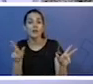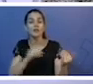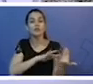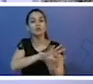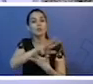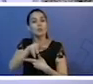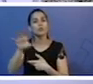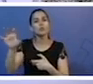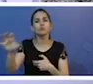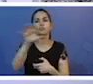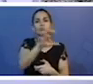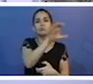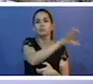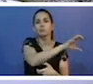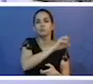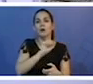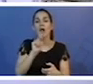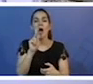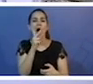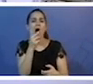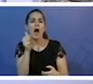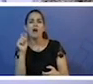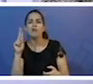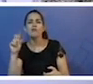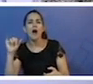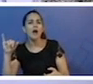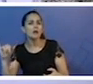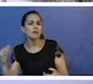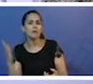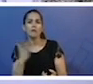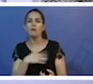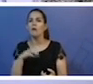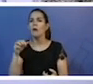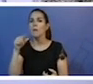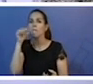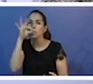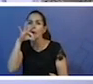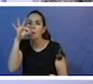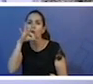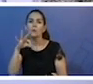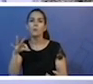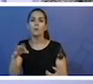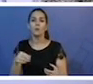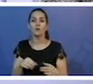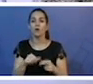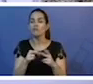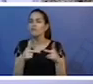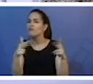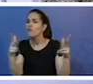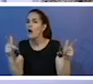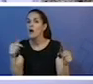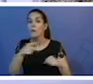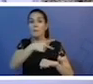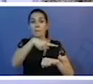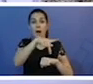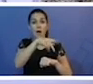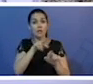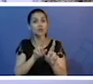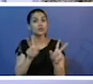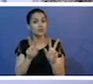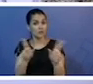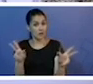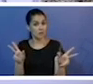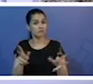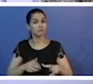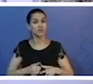mundo. Aqui tem o Havaí, o Peru, o Himalaia, a Índia, a Grã-Bretanha. Então tem vários lugares e aí você